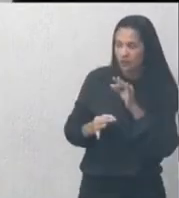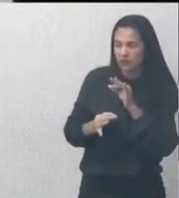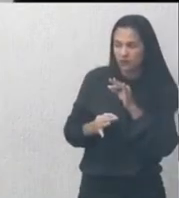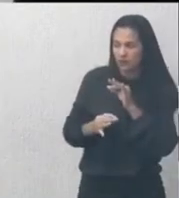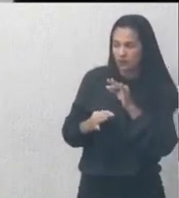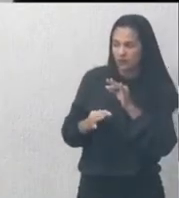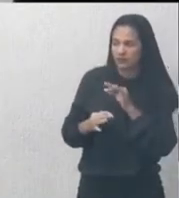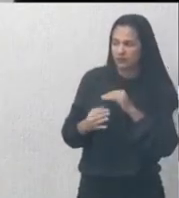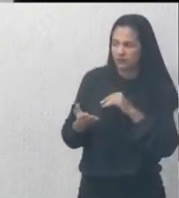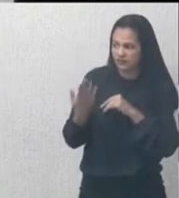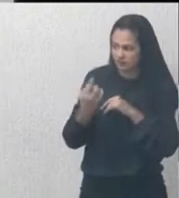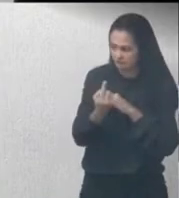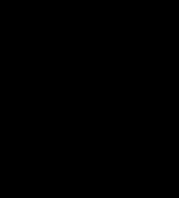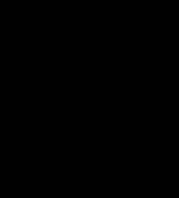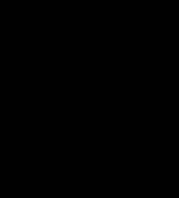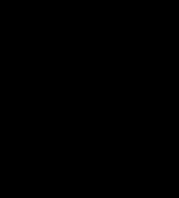aqui vamos